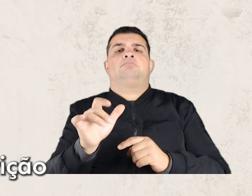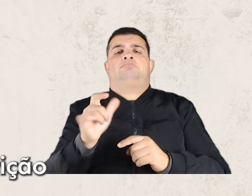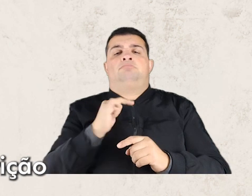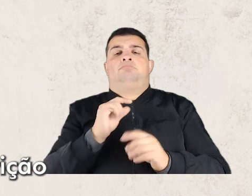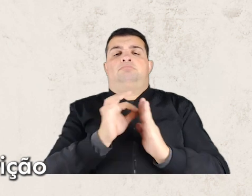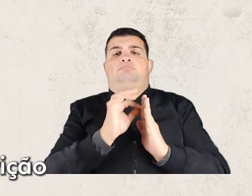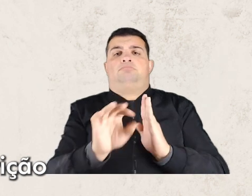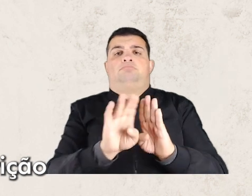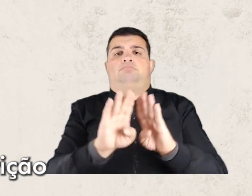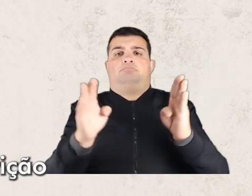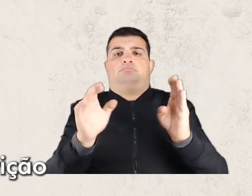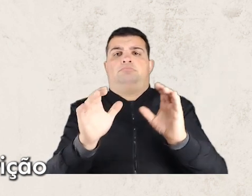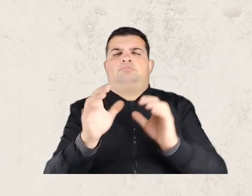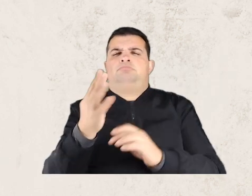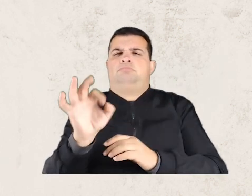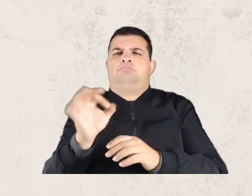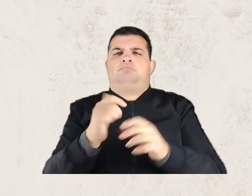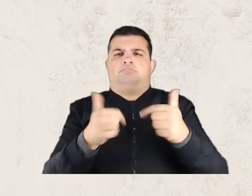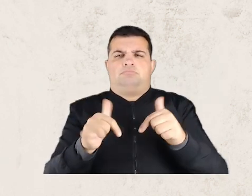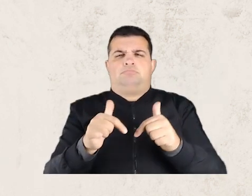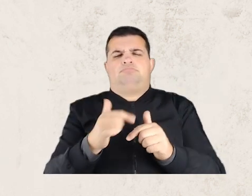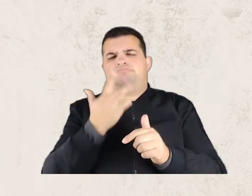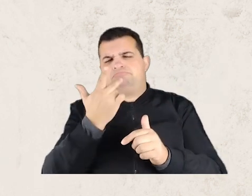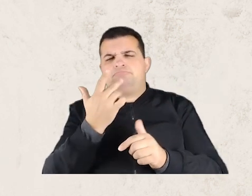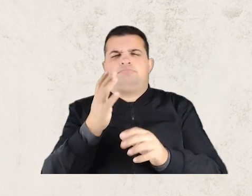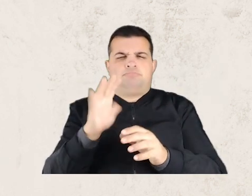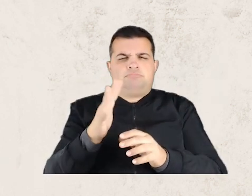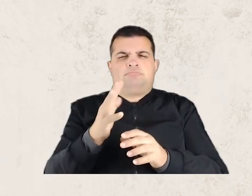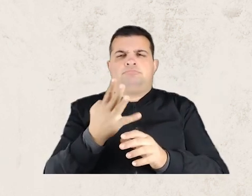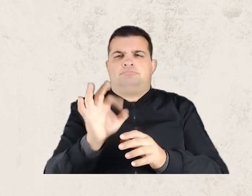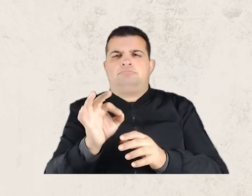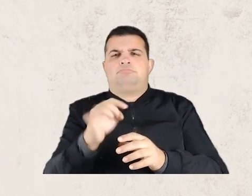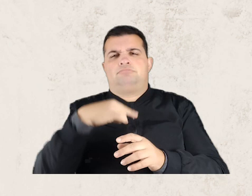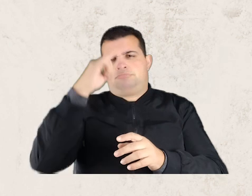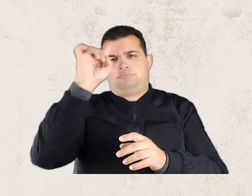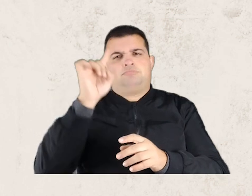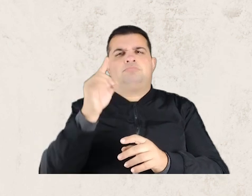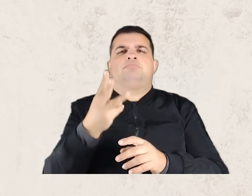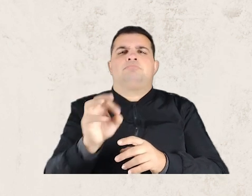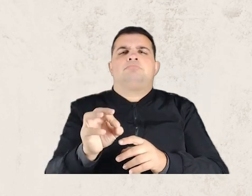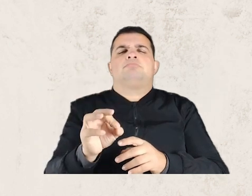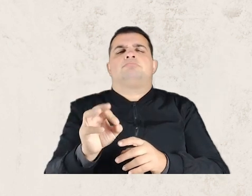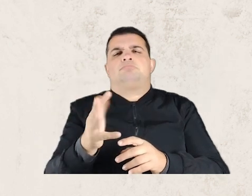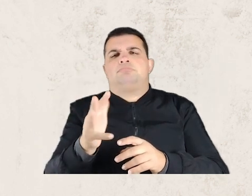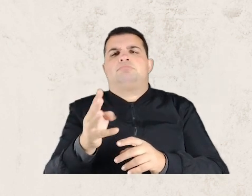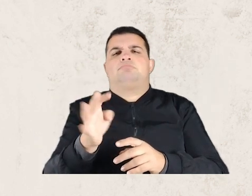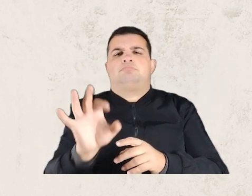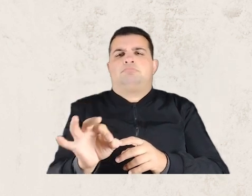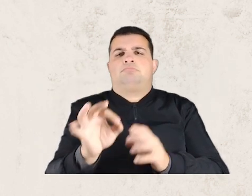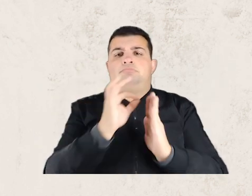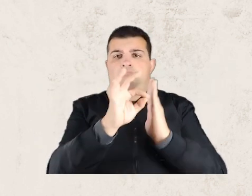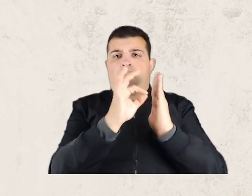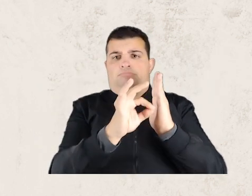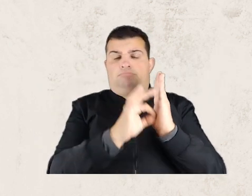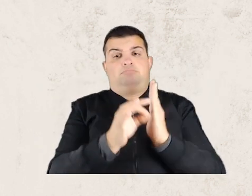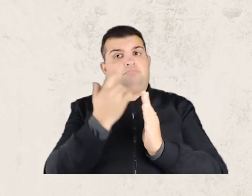a inscrição para os trabalhos, nós alugamos nada mais, nada menos que o AMB. E para abrirmos a